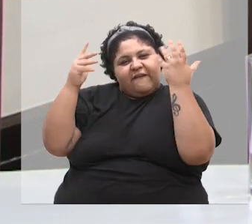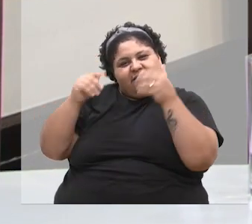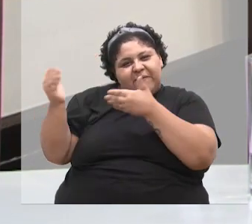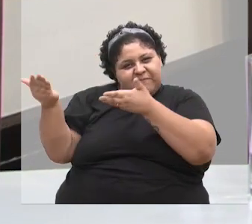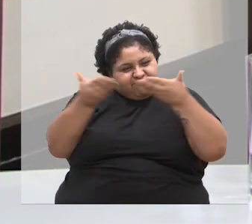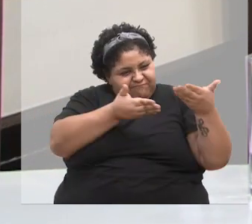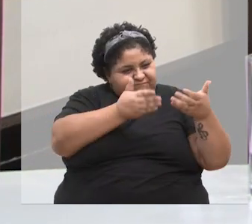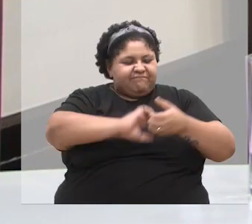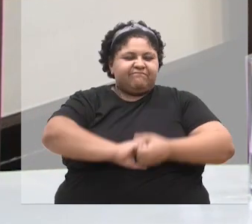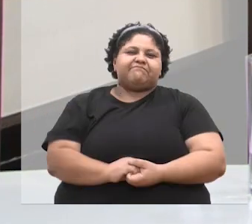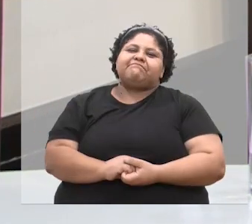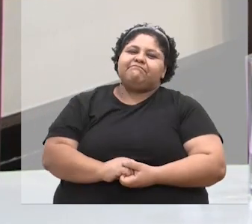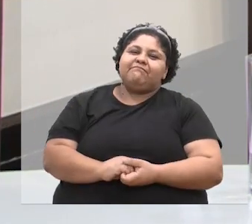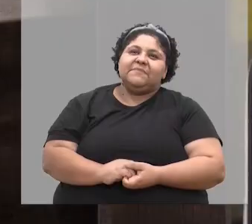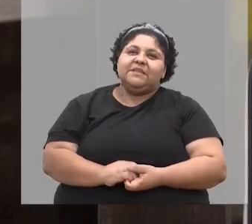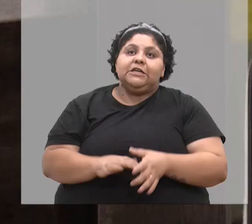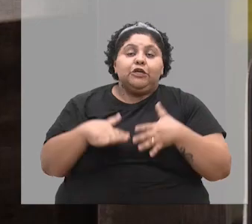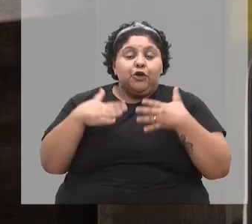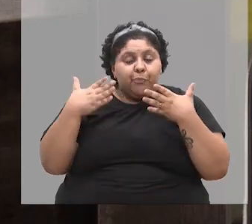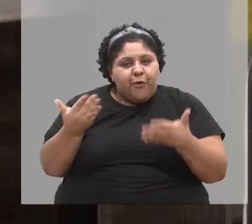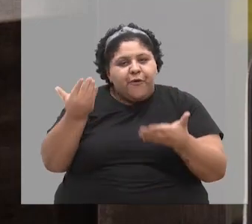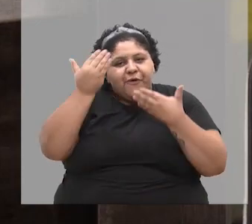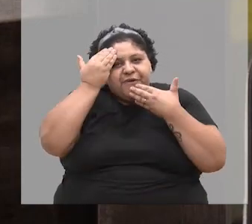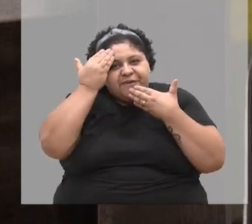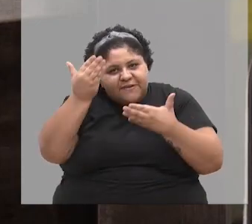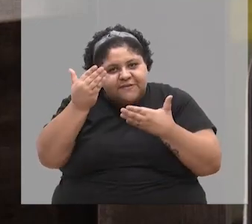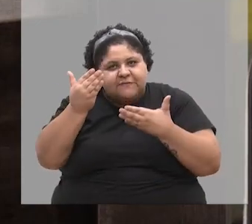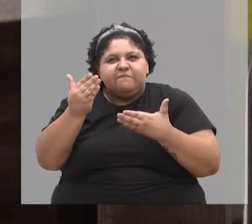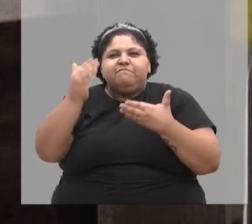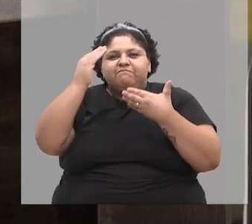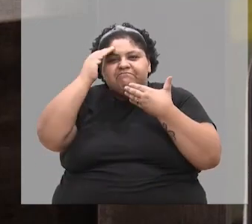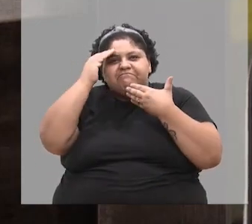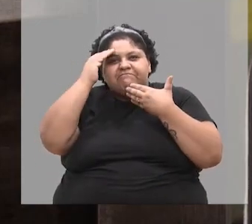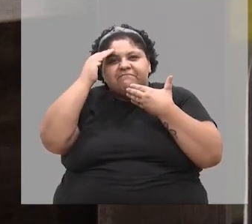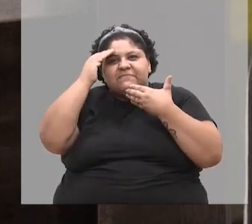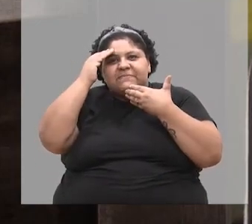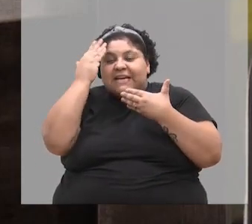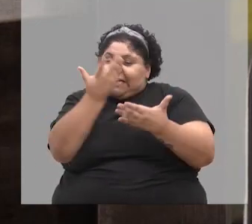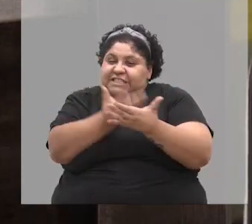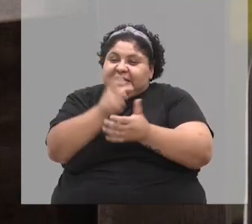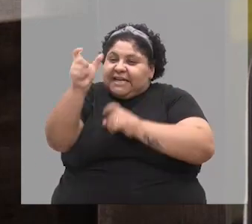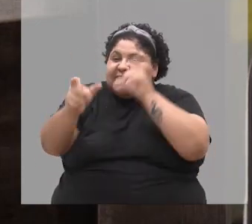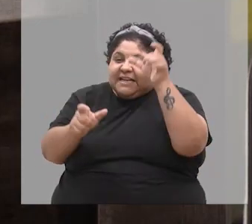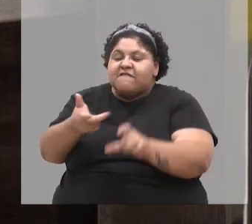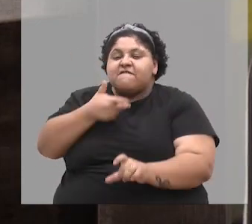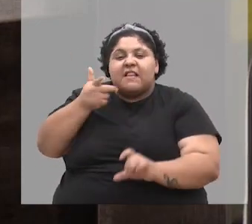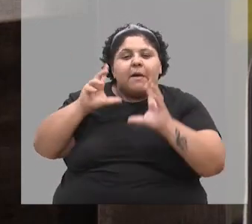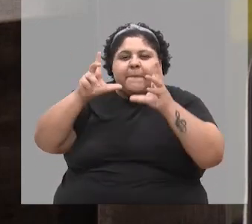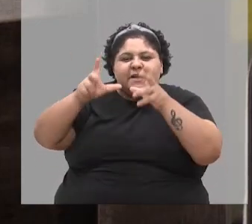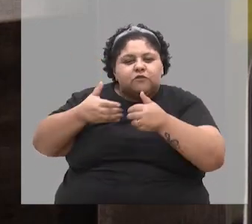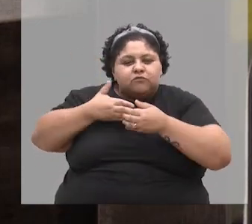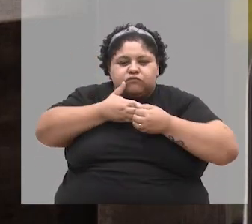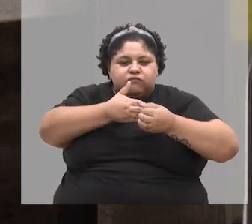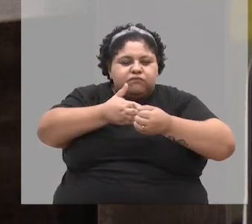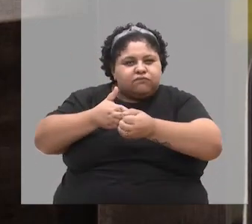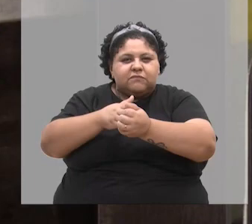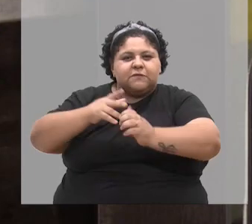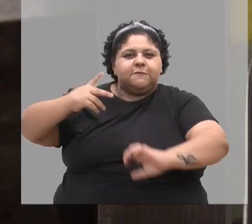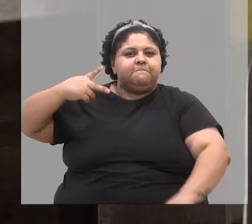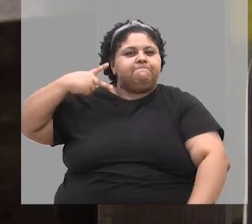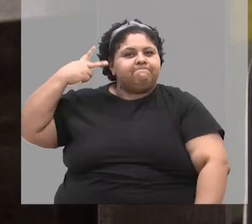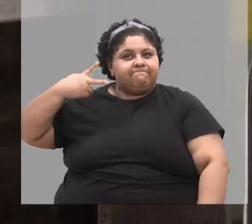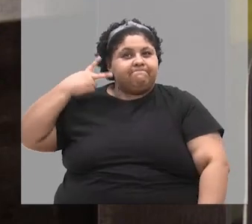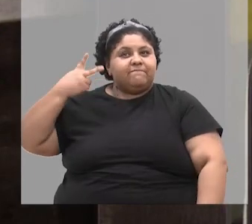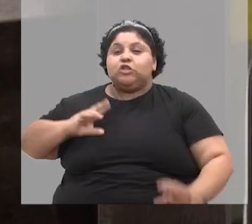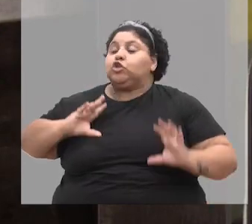ou elogios. O espaço ainda é seu. Bom, gente, agradecer então a confiança das pessoas, dizer para todos que acompanhem, né,